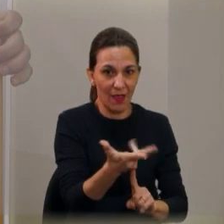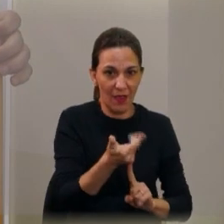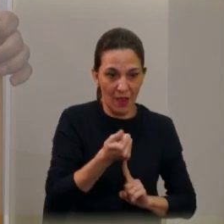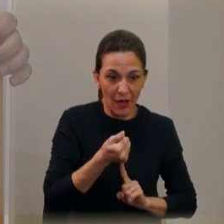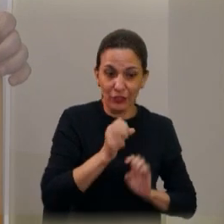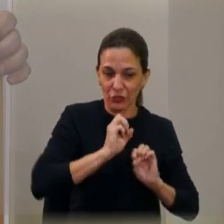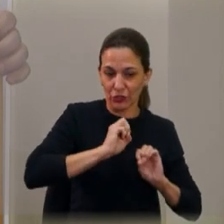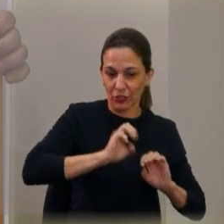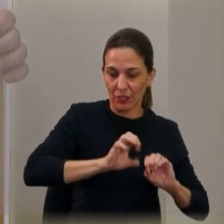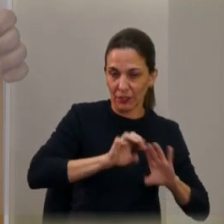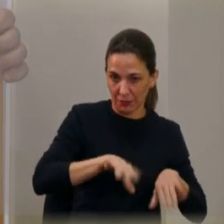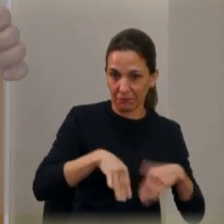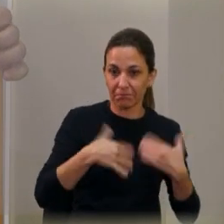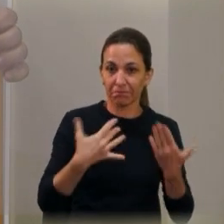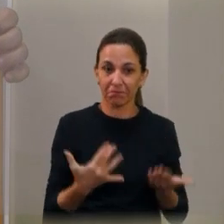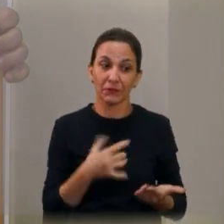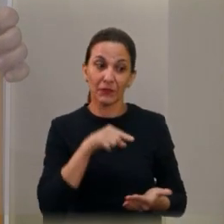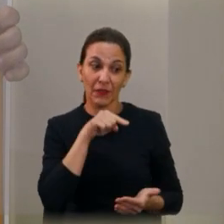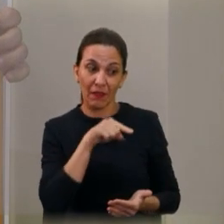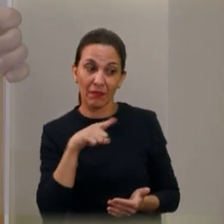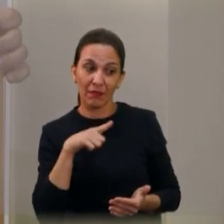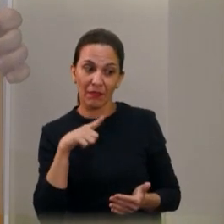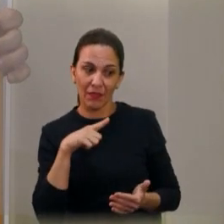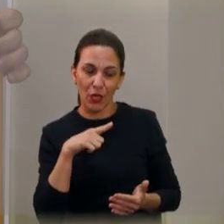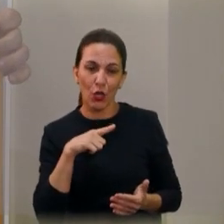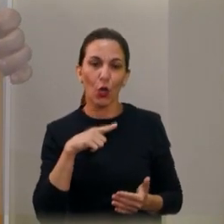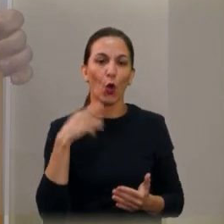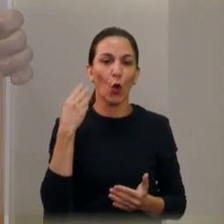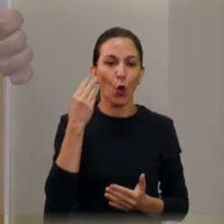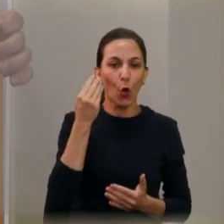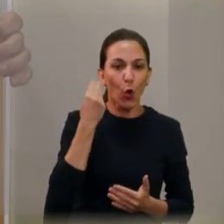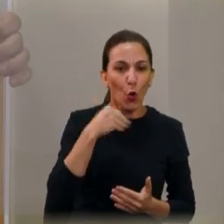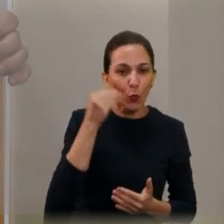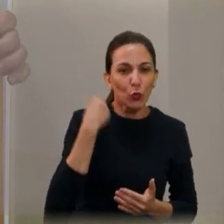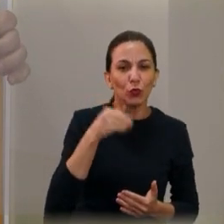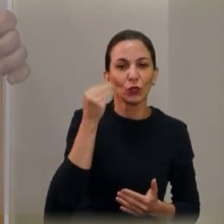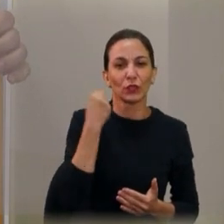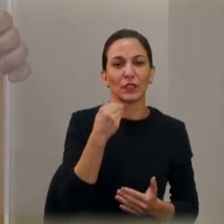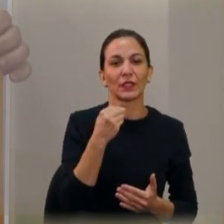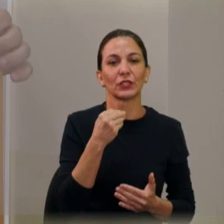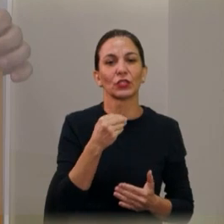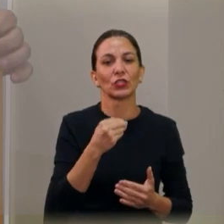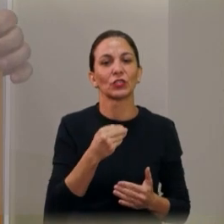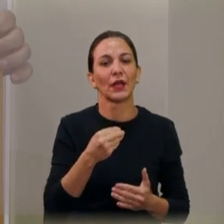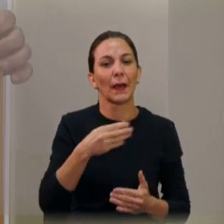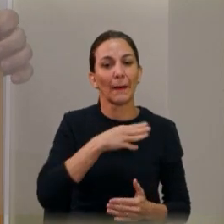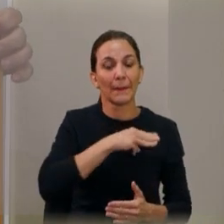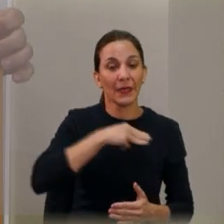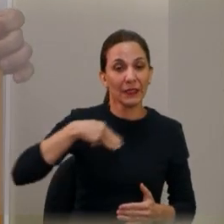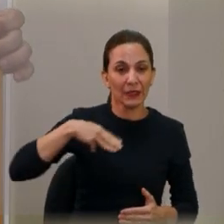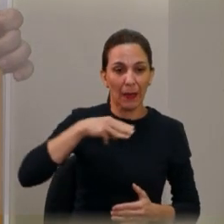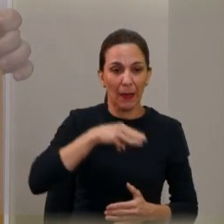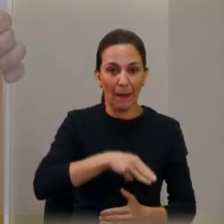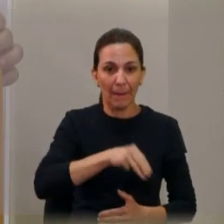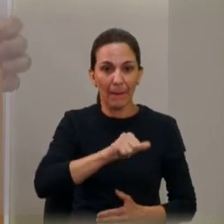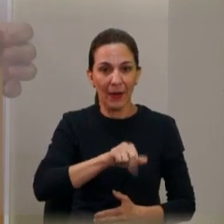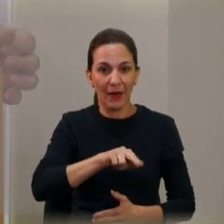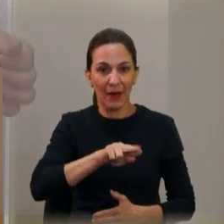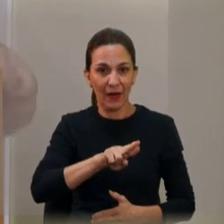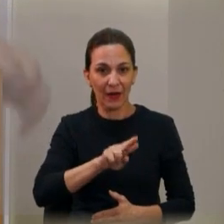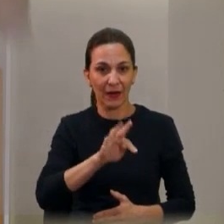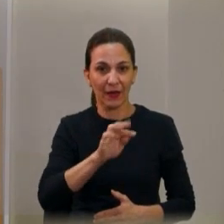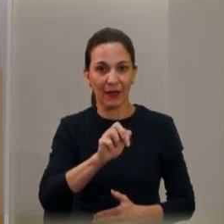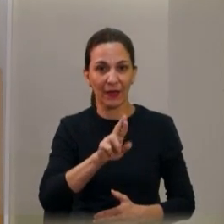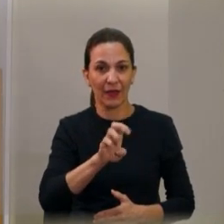também a educação e a gente teve a oportunidade de ter Encontros com a ministra Margareth Menezes onde fizemos ali um grande encontro de